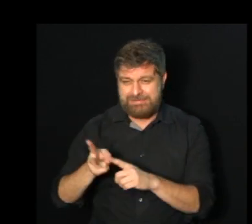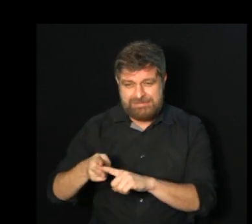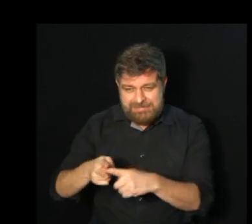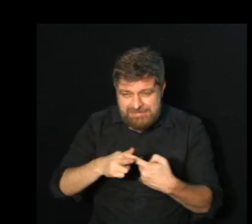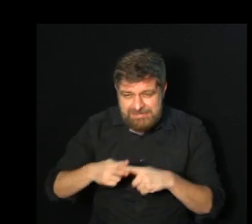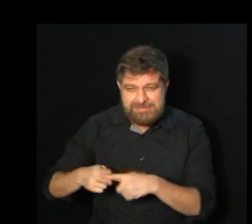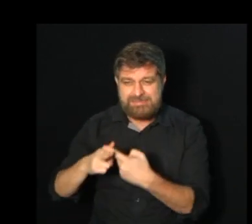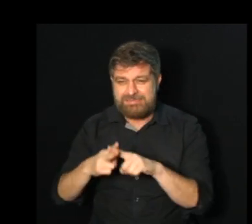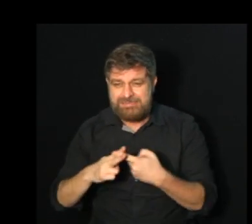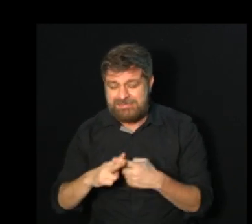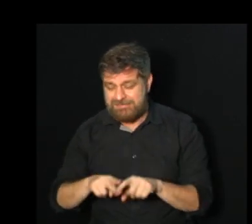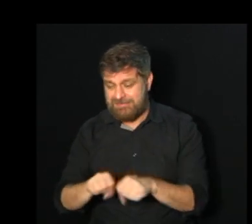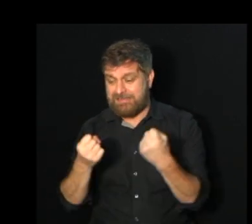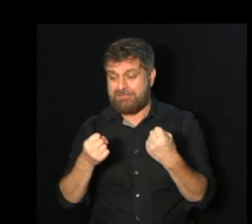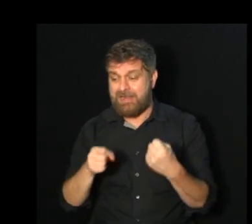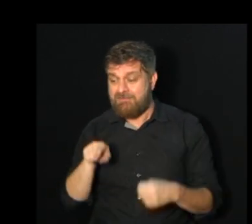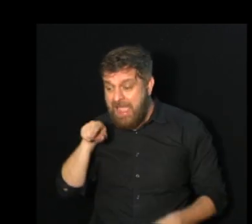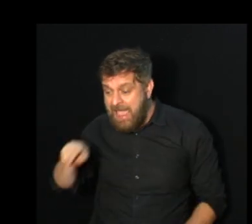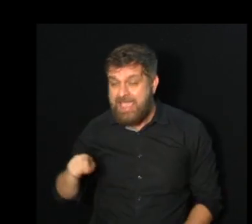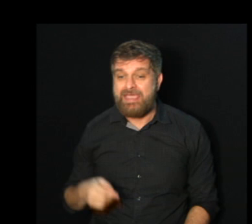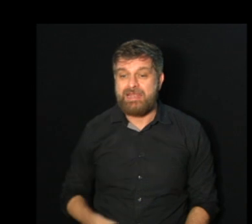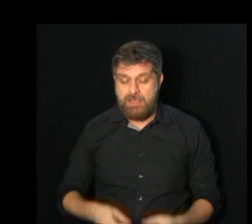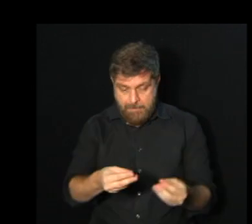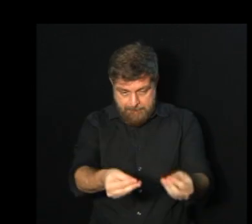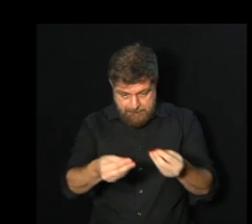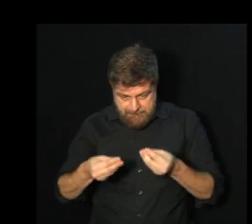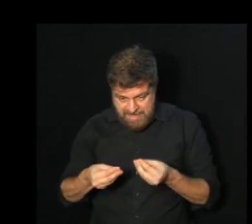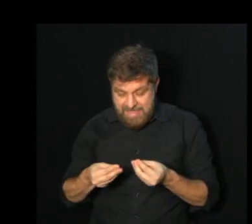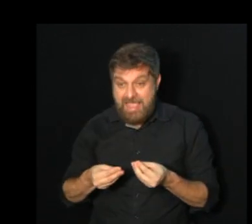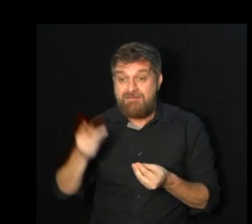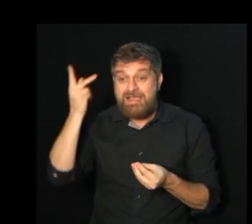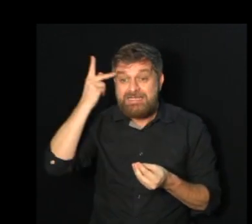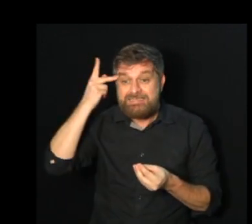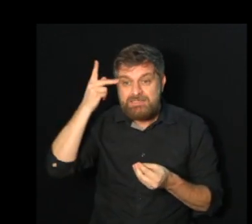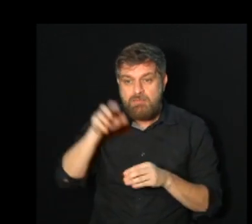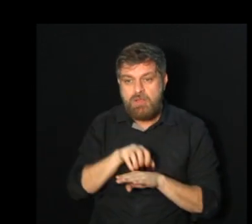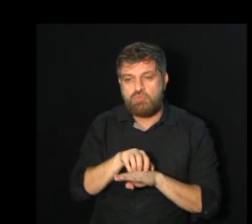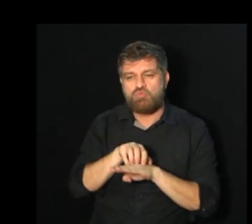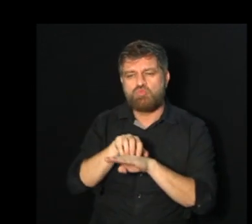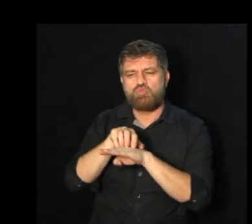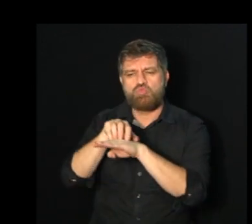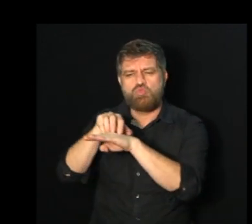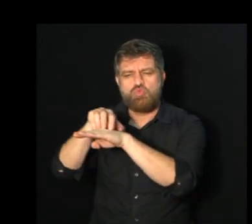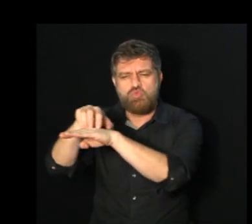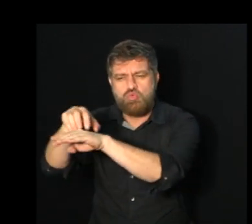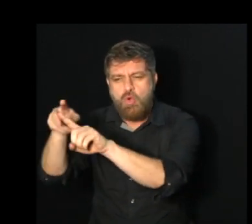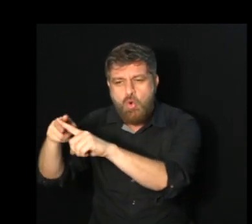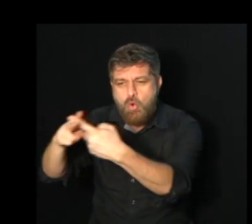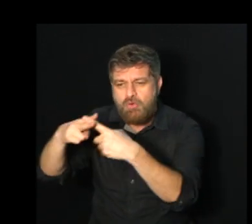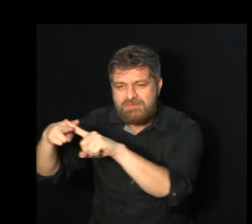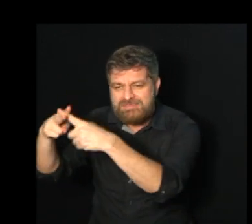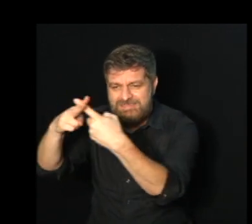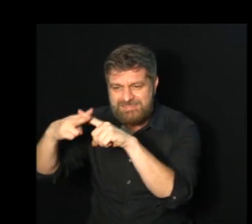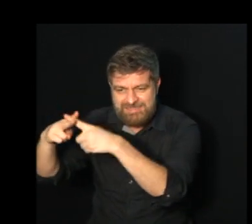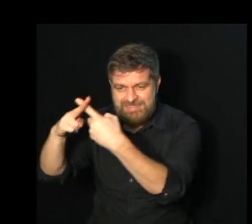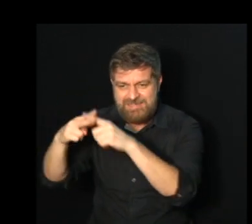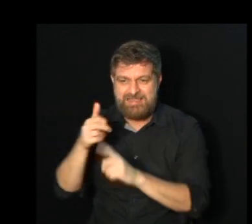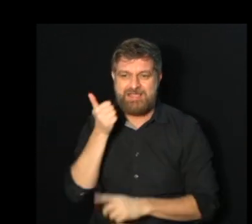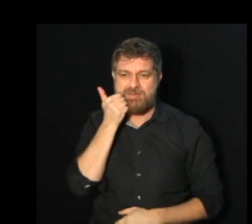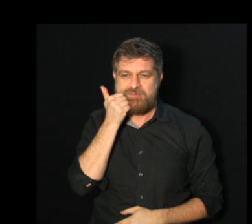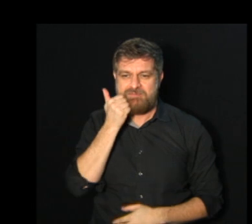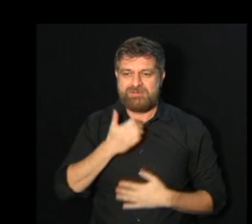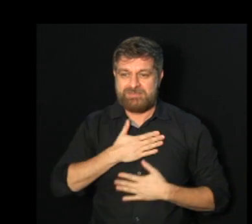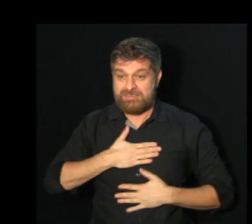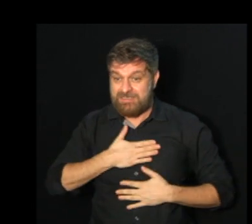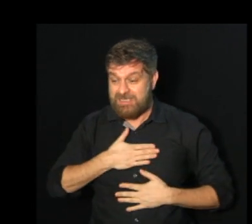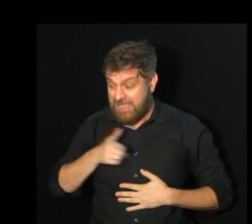ônibus lá em São Paulo, né? Foi uma pessoa que nos ajudou muito, o Antônio Augusto aí. E até hoje ele tem lá um